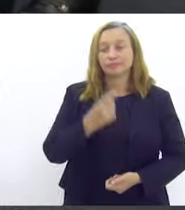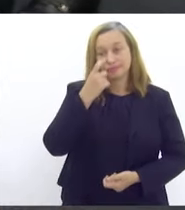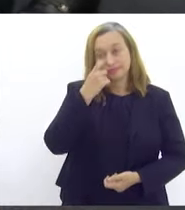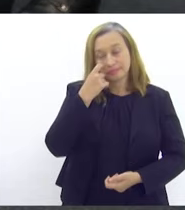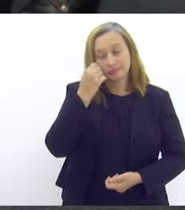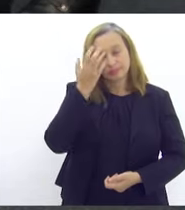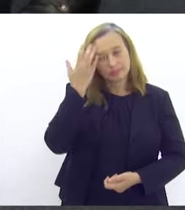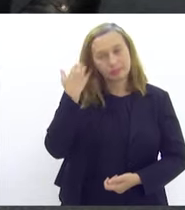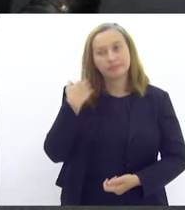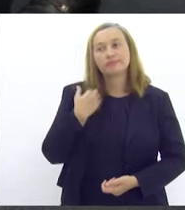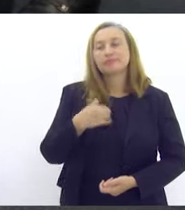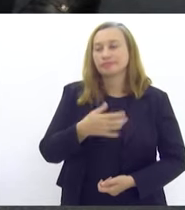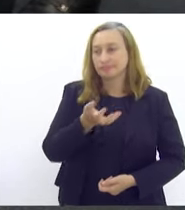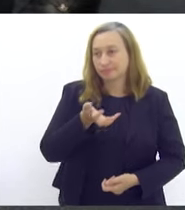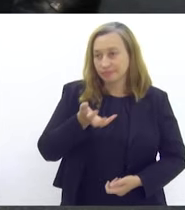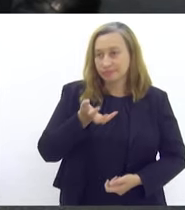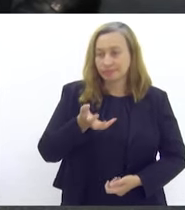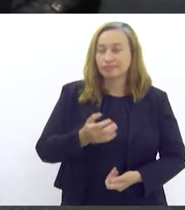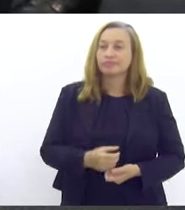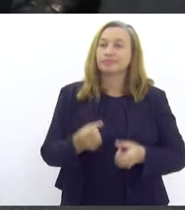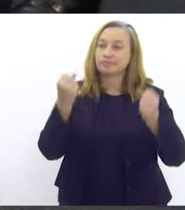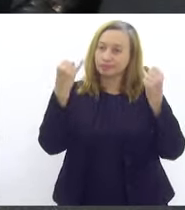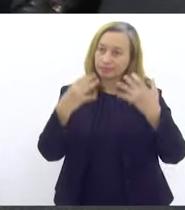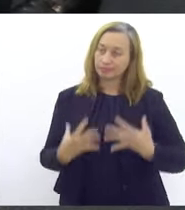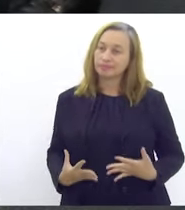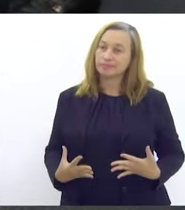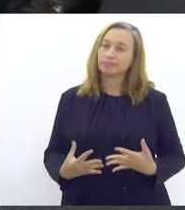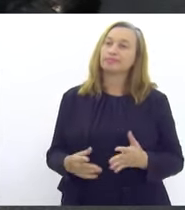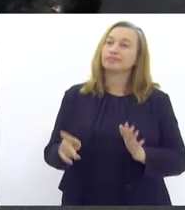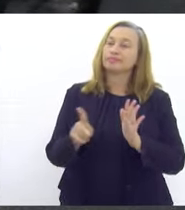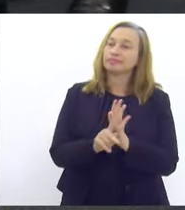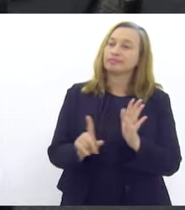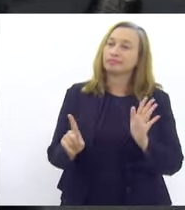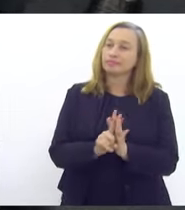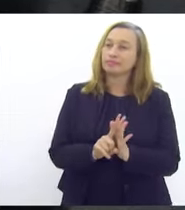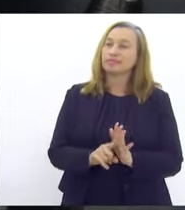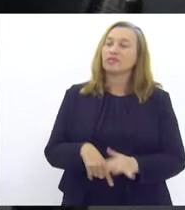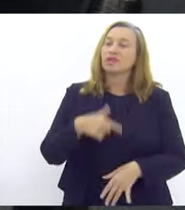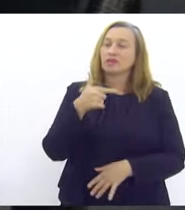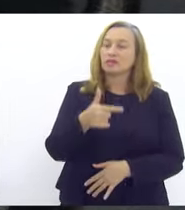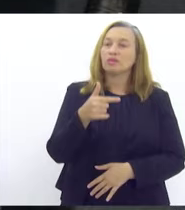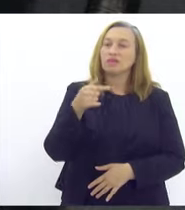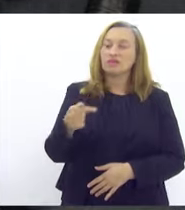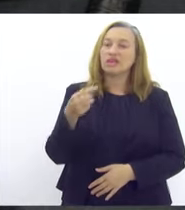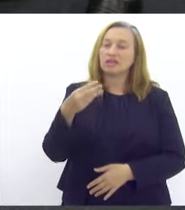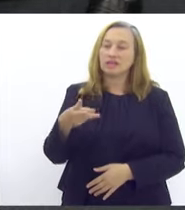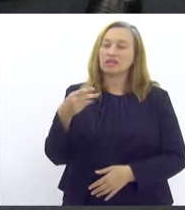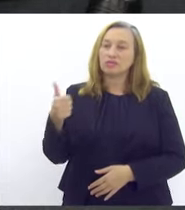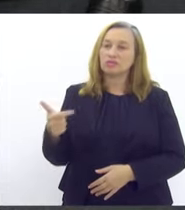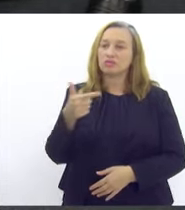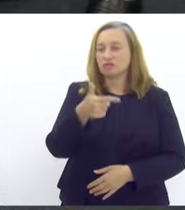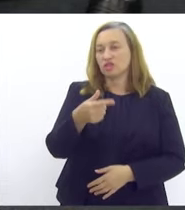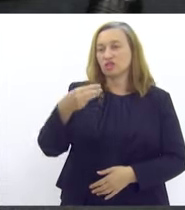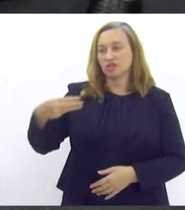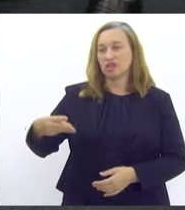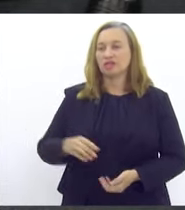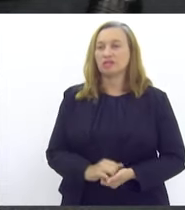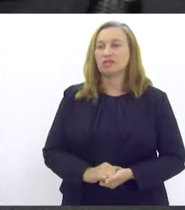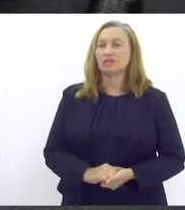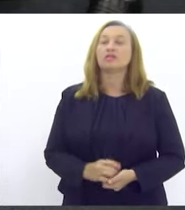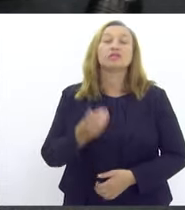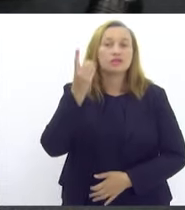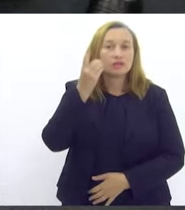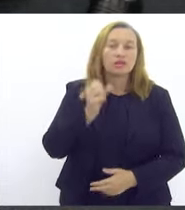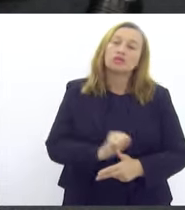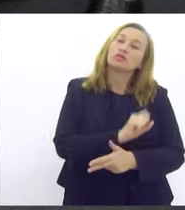eu queria, senhor Presidente, explicar o projeto de lei 2731 de 23, de autoria